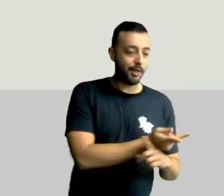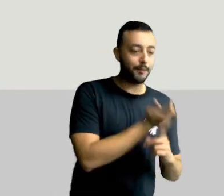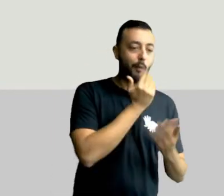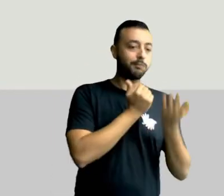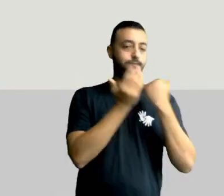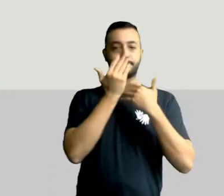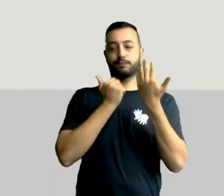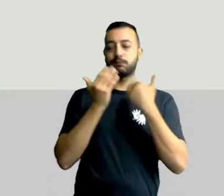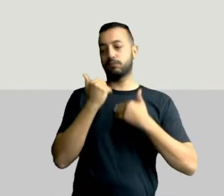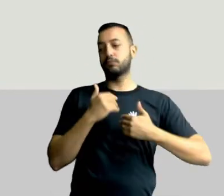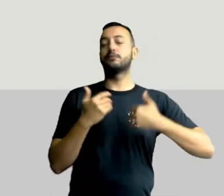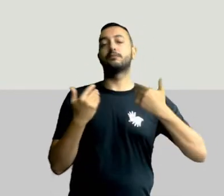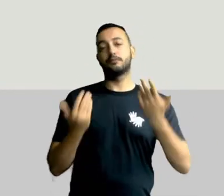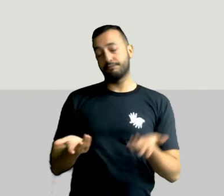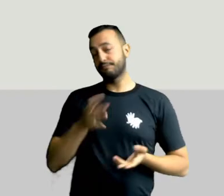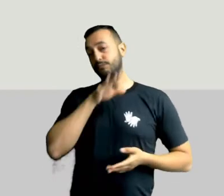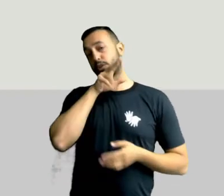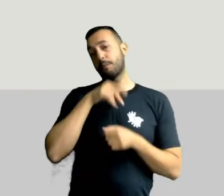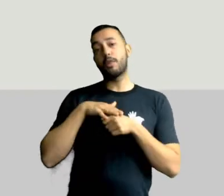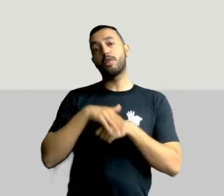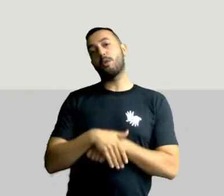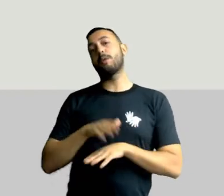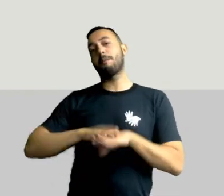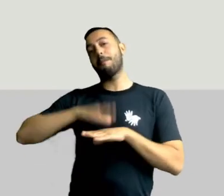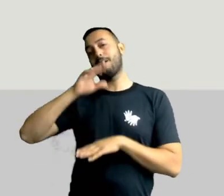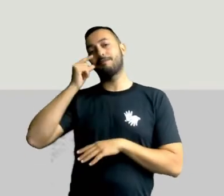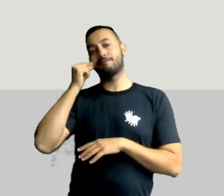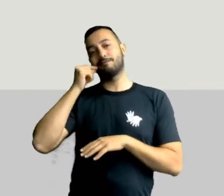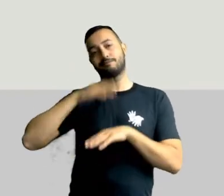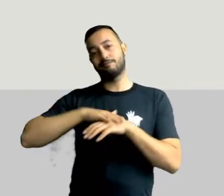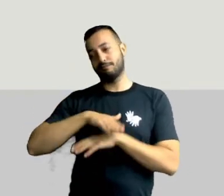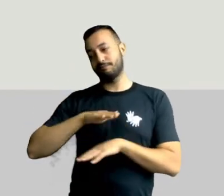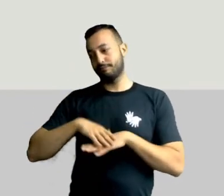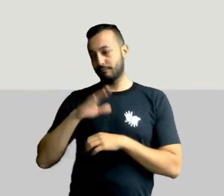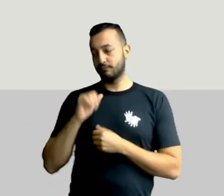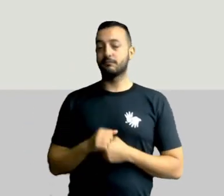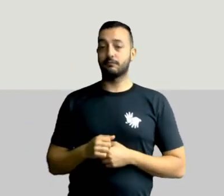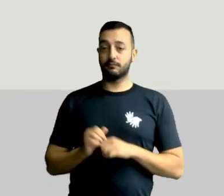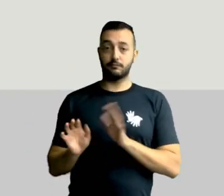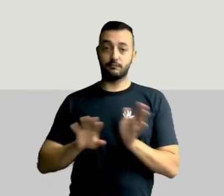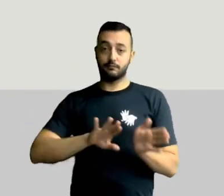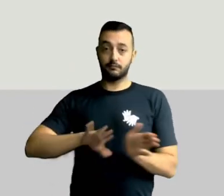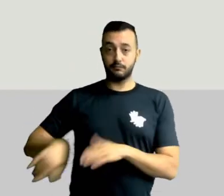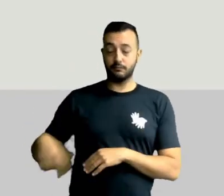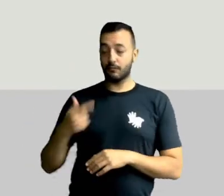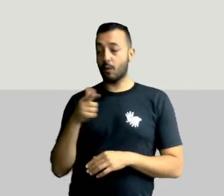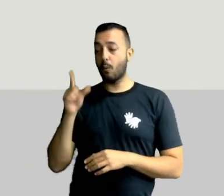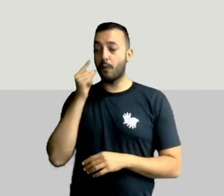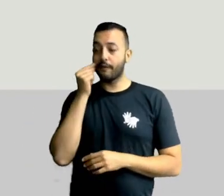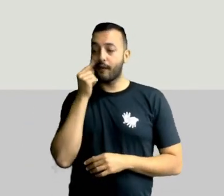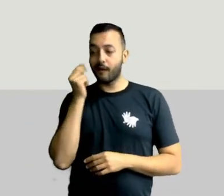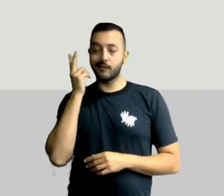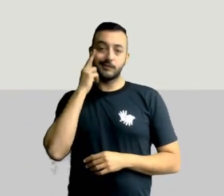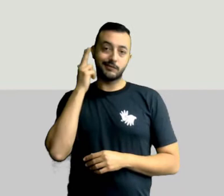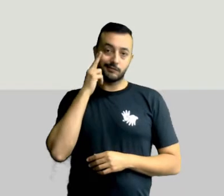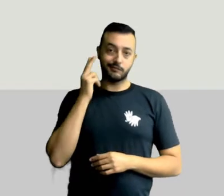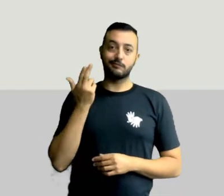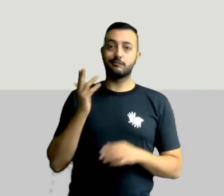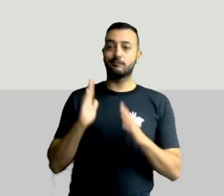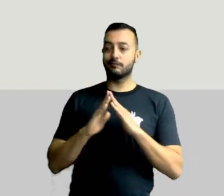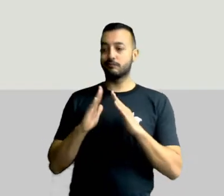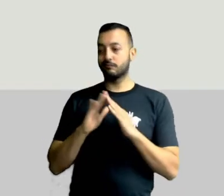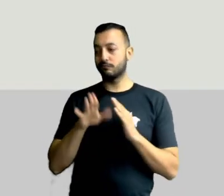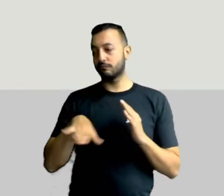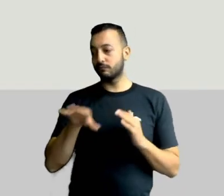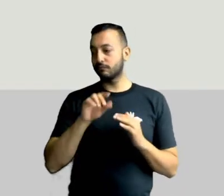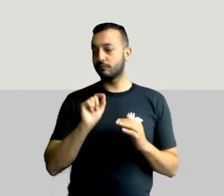busca de alimento, porque eles geralmente são animais de hábito noturno. Um outro rato mais comum na nossa